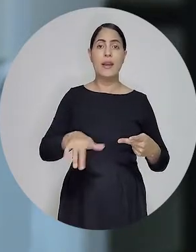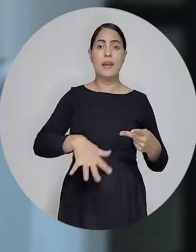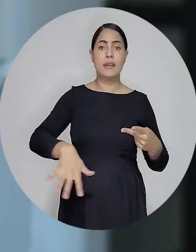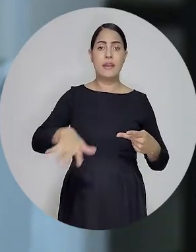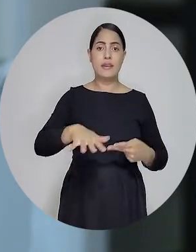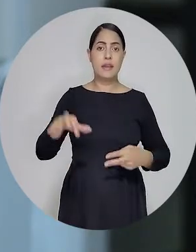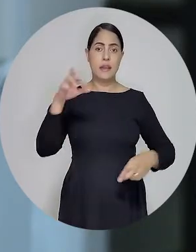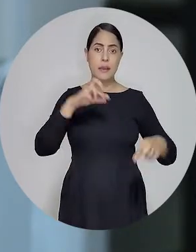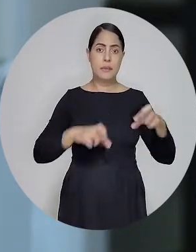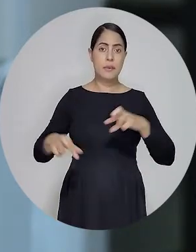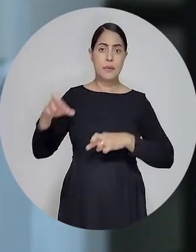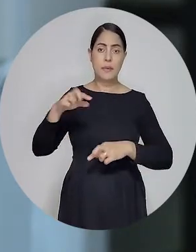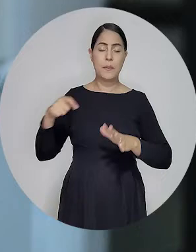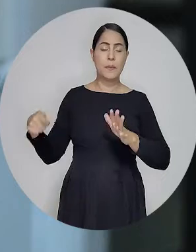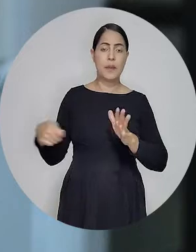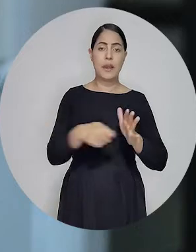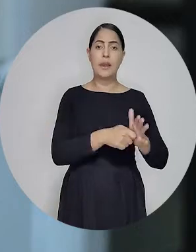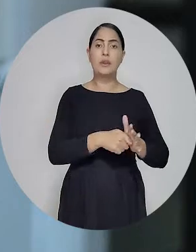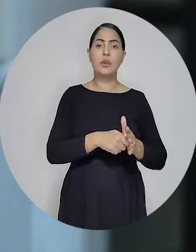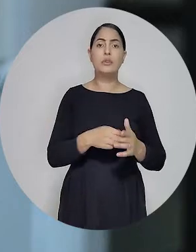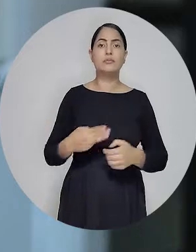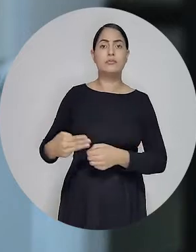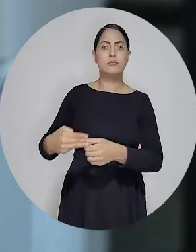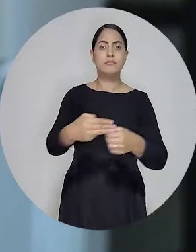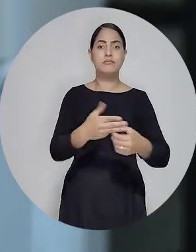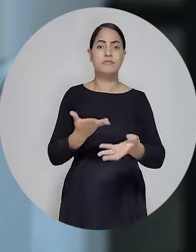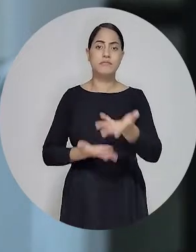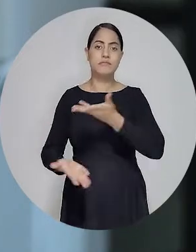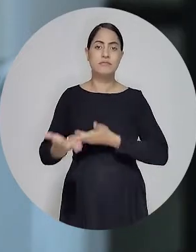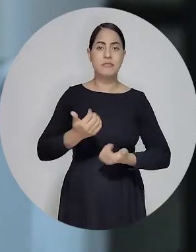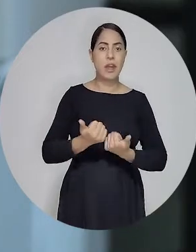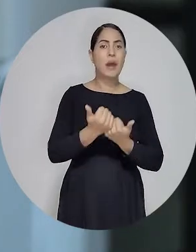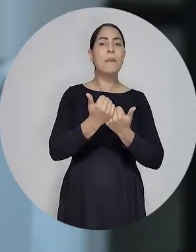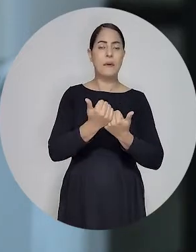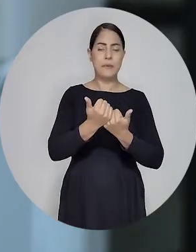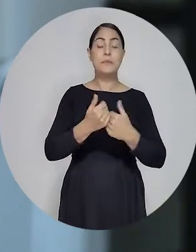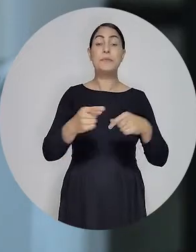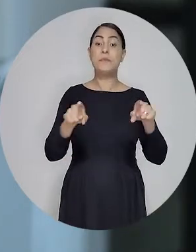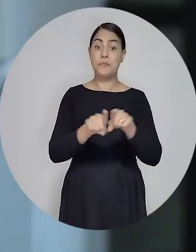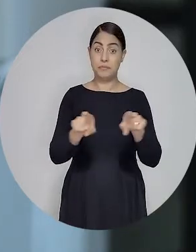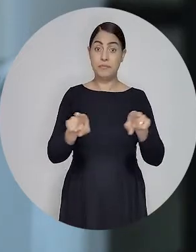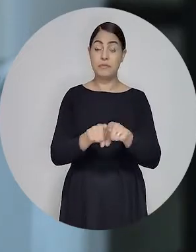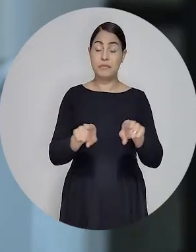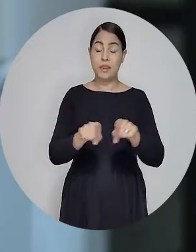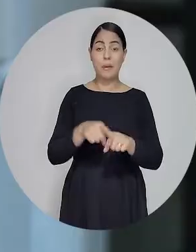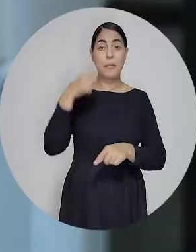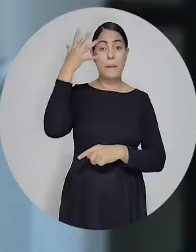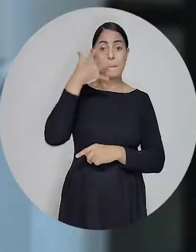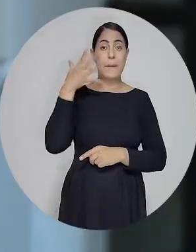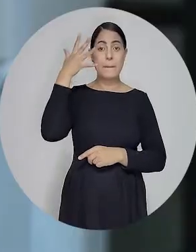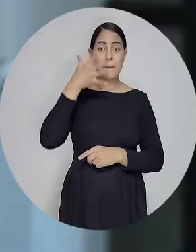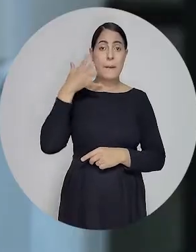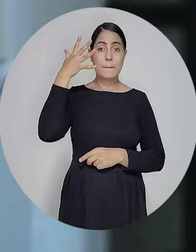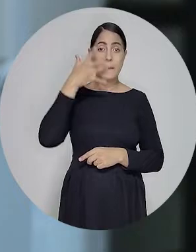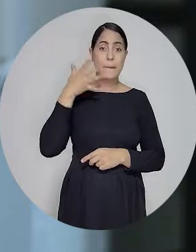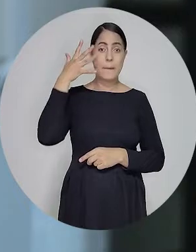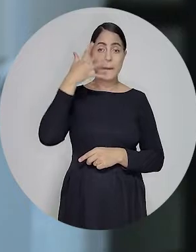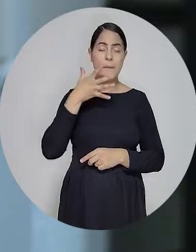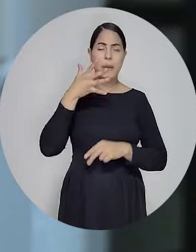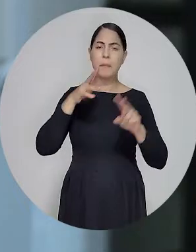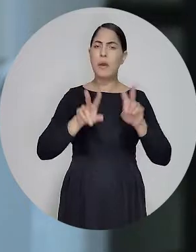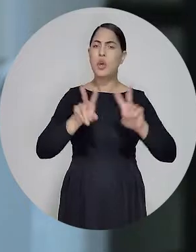das procuradoras municipais, criando uma grande rede de relacionamento e apoio mútuo. Recebemos uma